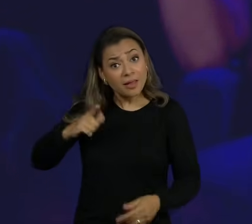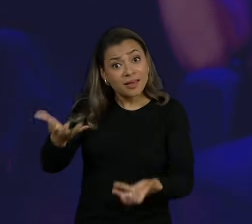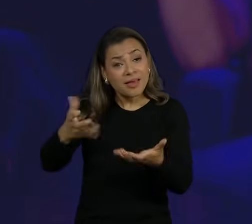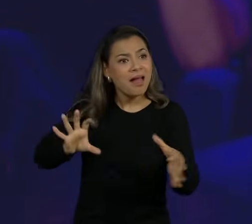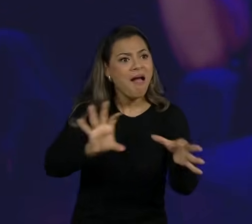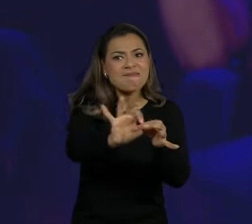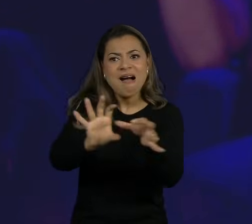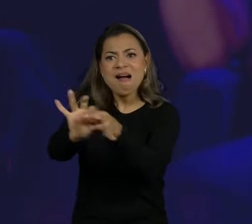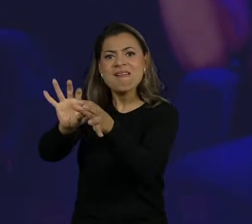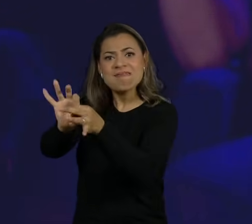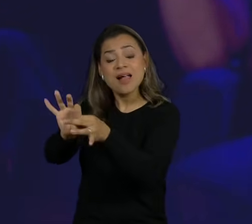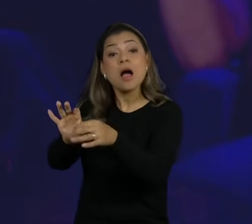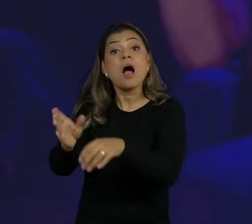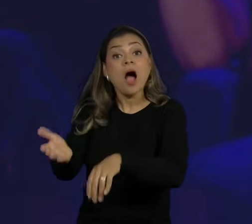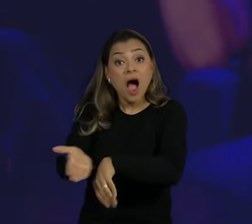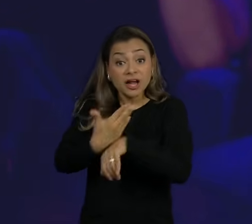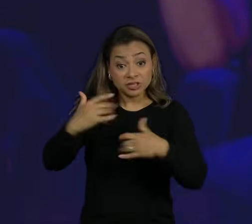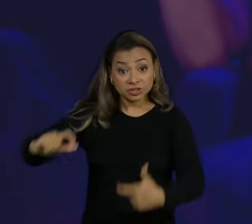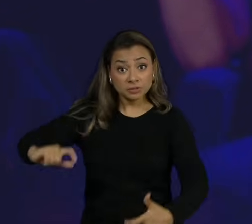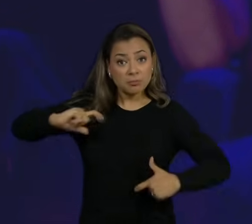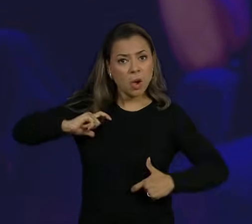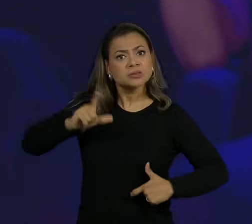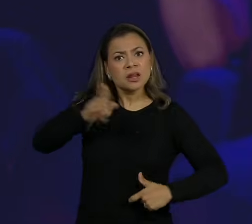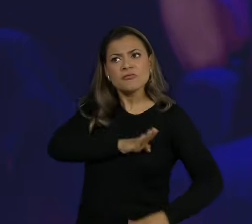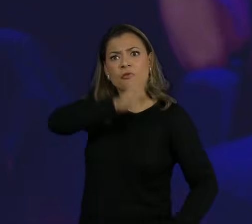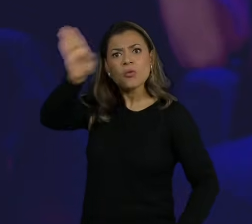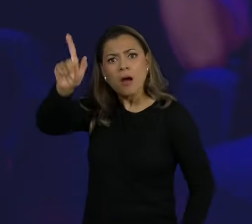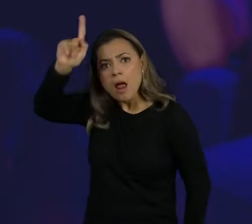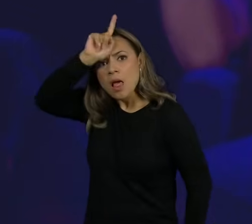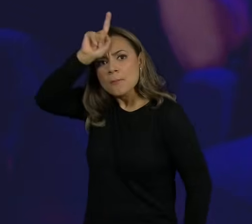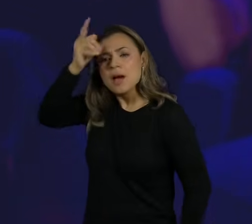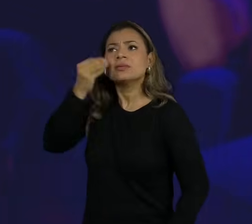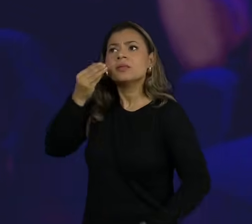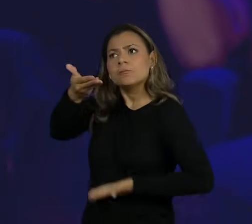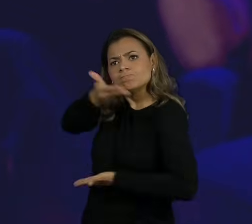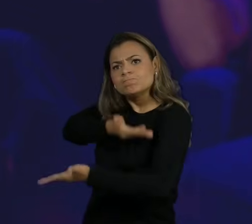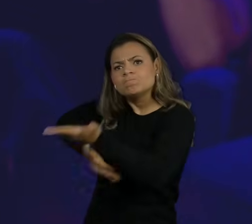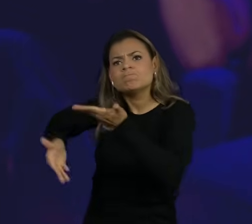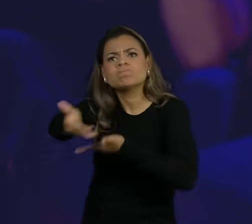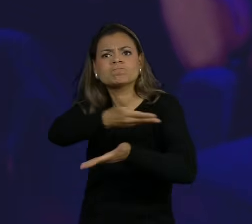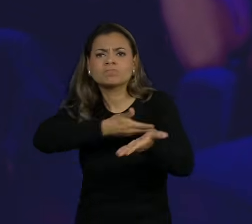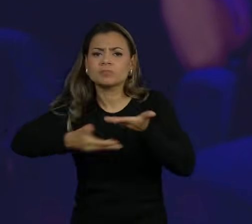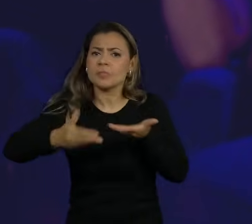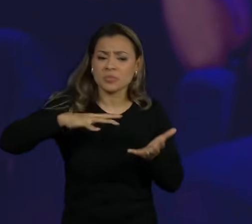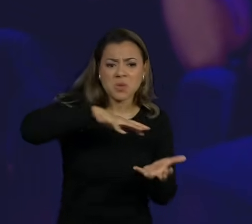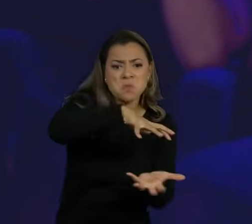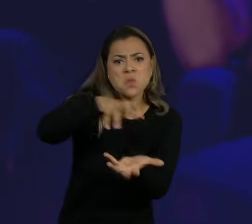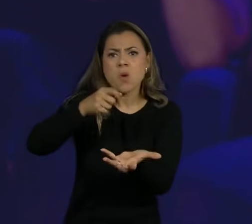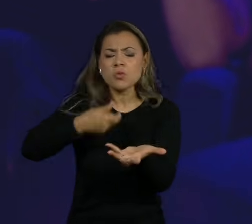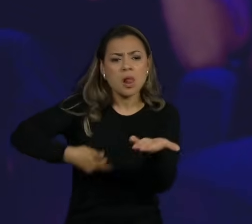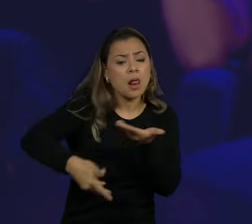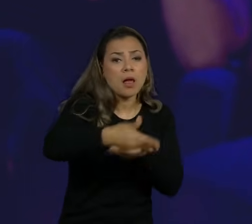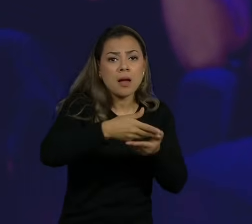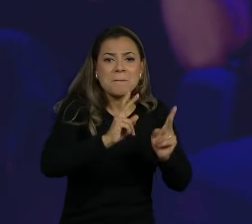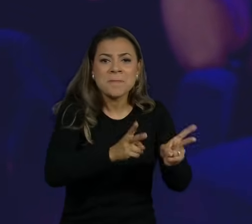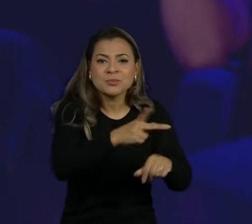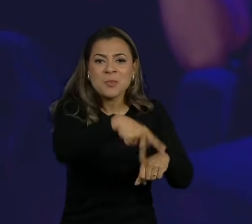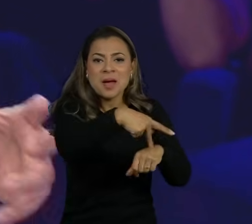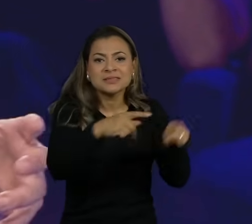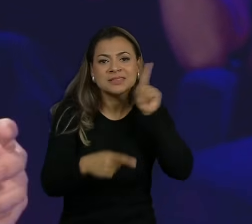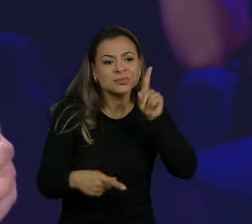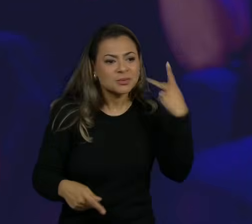na Alemanha, antes de tomar posse, depois de ser eleito, dizendo assim da maravilha que é um mundo em que as pessoas... O mesmo país, de